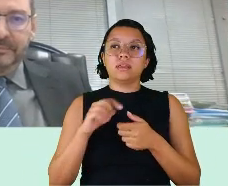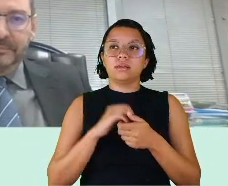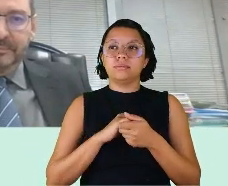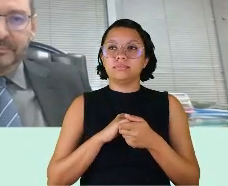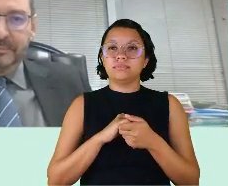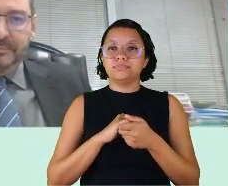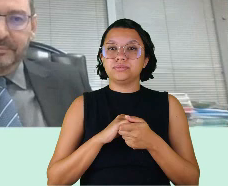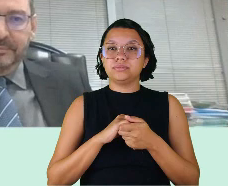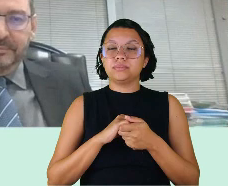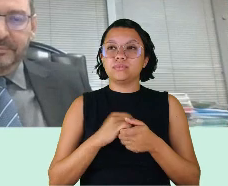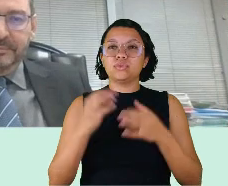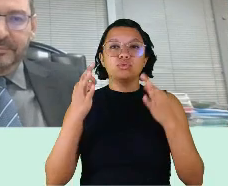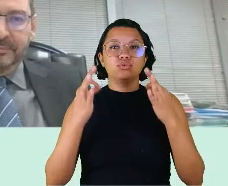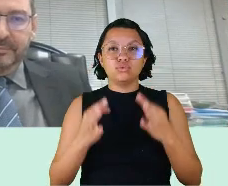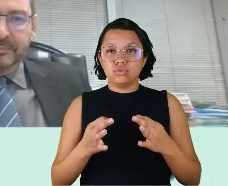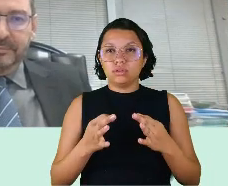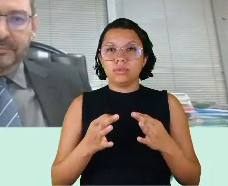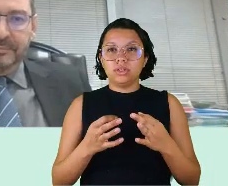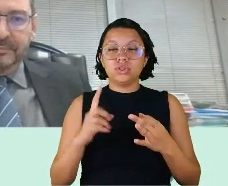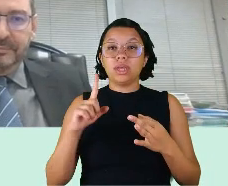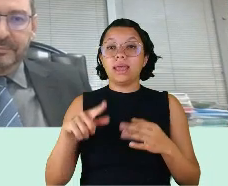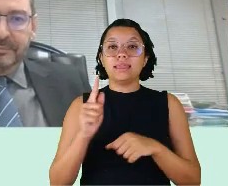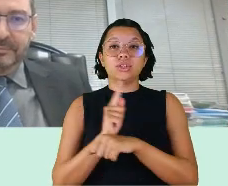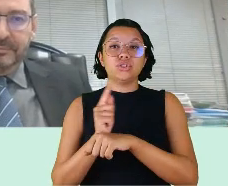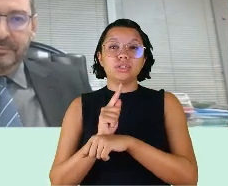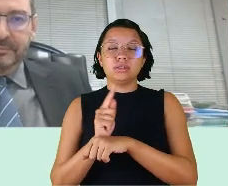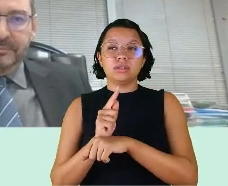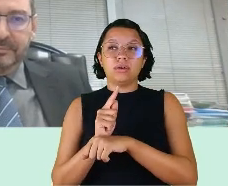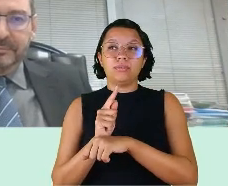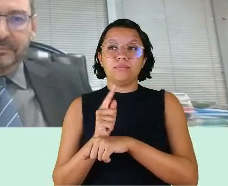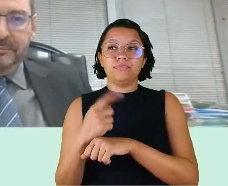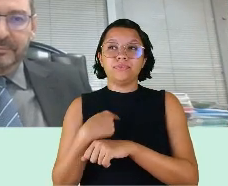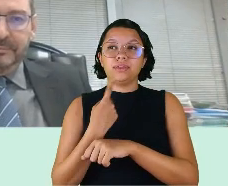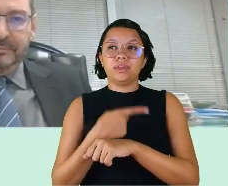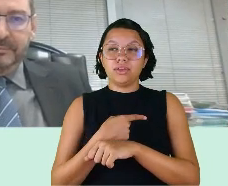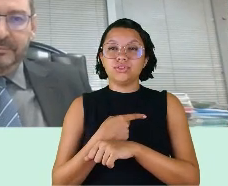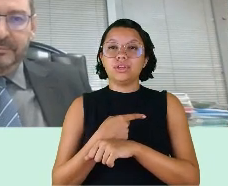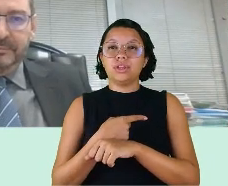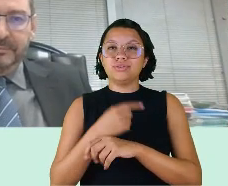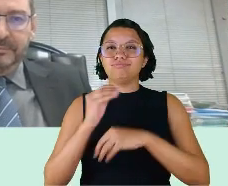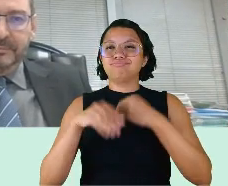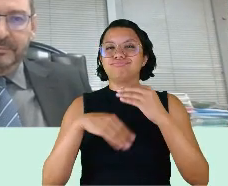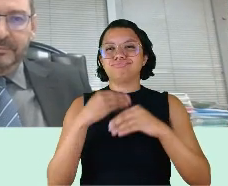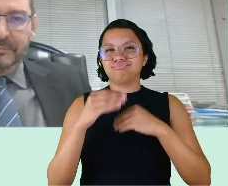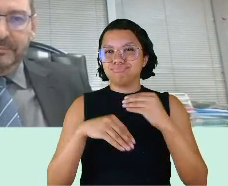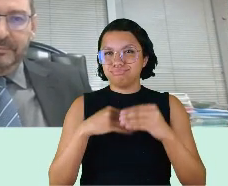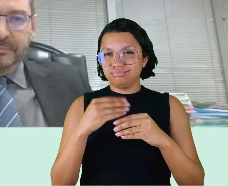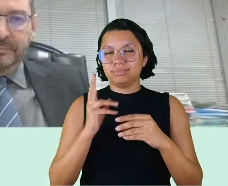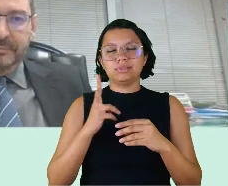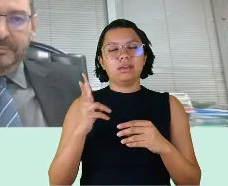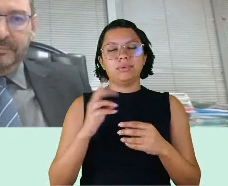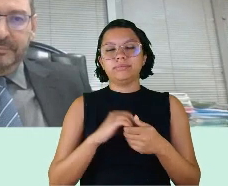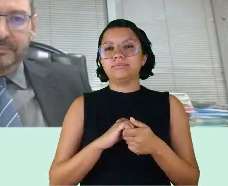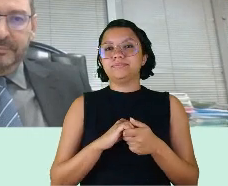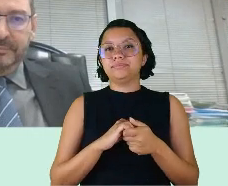é que justamente é na gestão que a gente enrosca sempre,